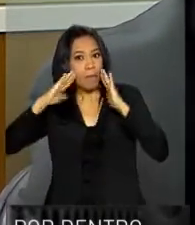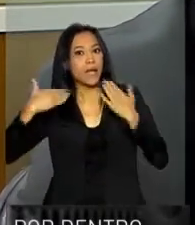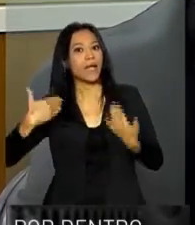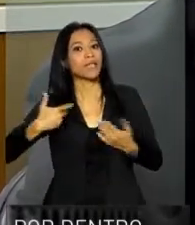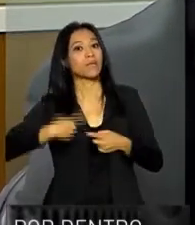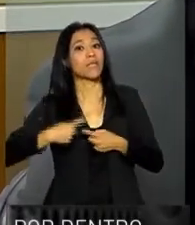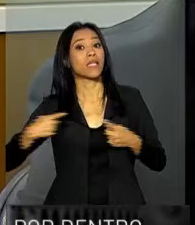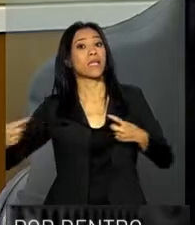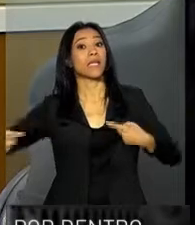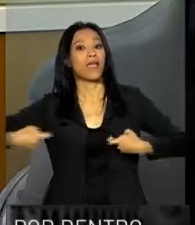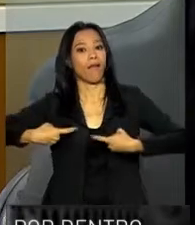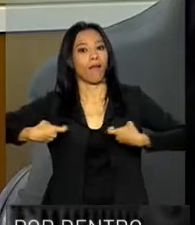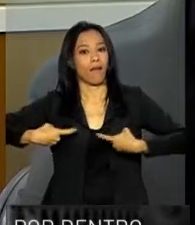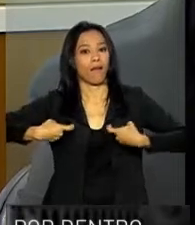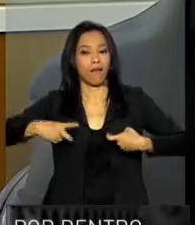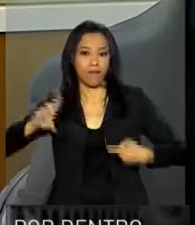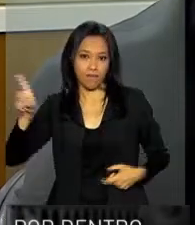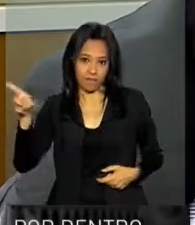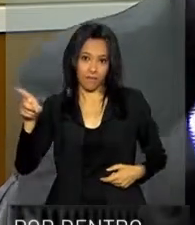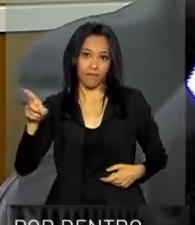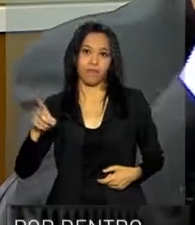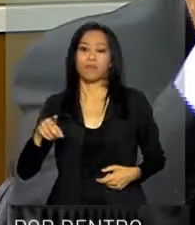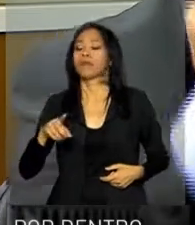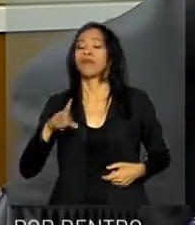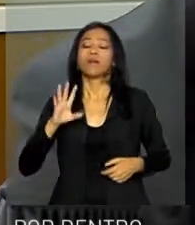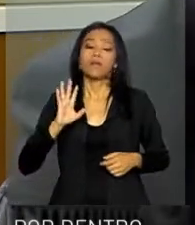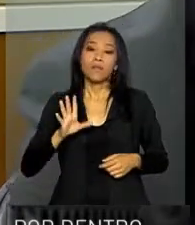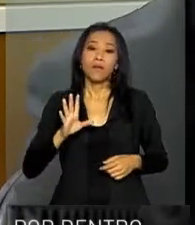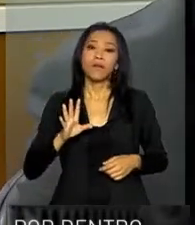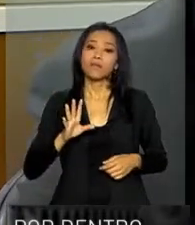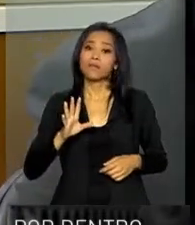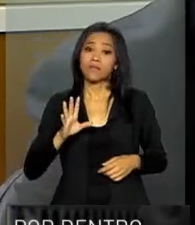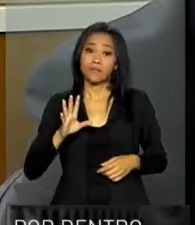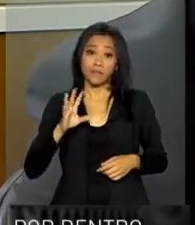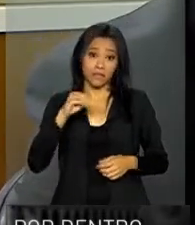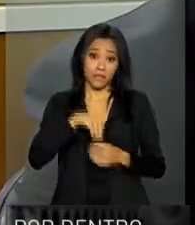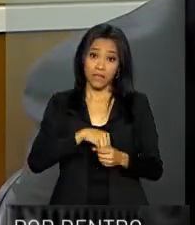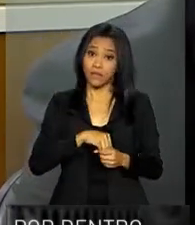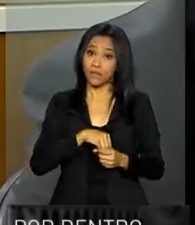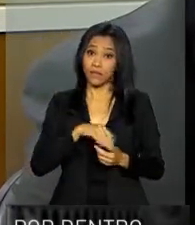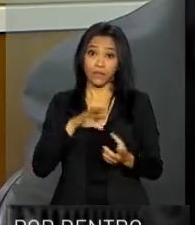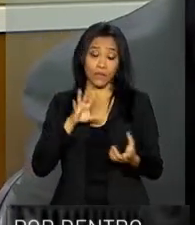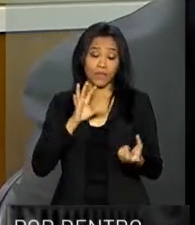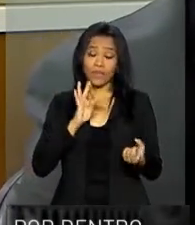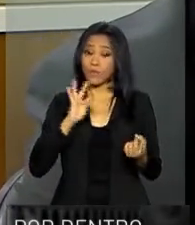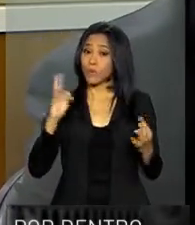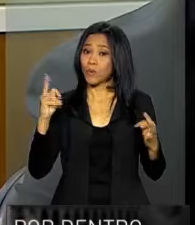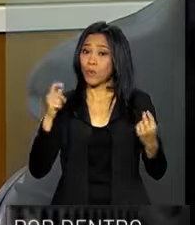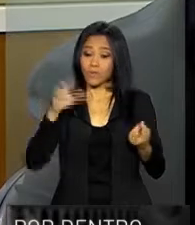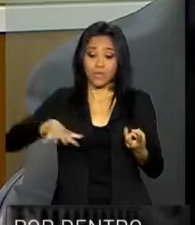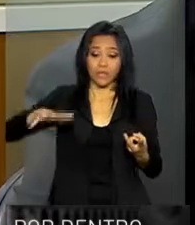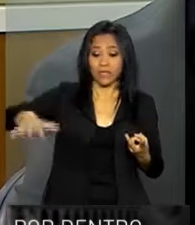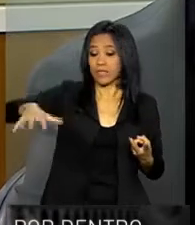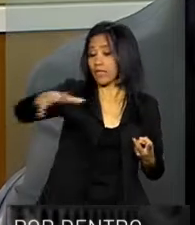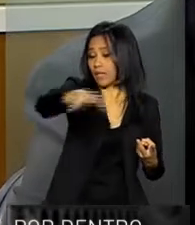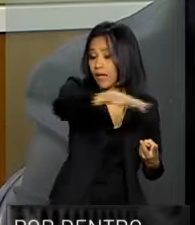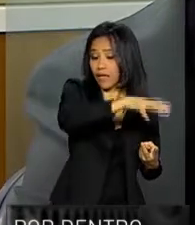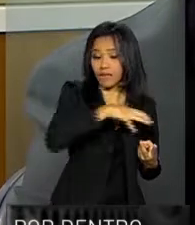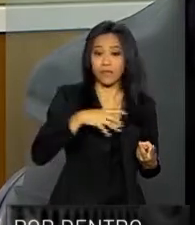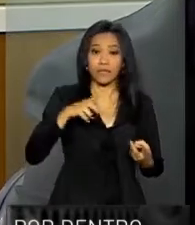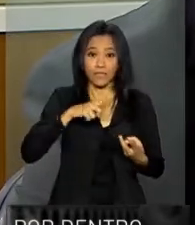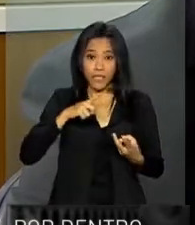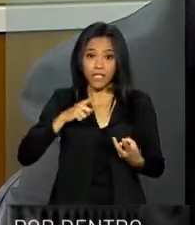mas ele e ele cresceu muito níveis de informalidade no âmbito da economia e todos os setores que recebem dinheiro no brasil